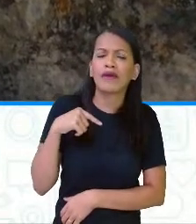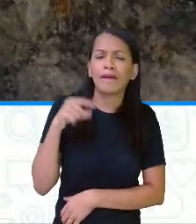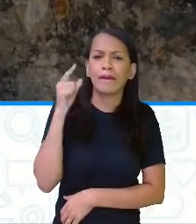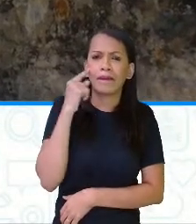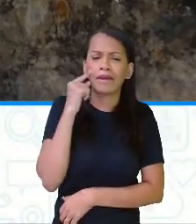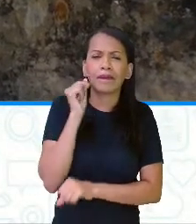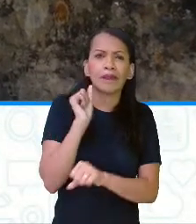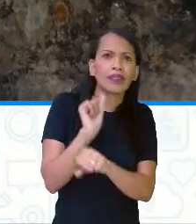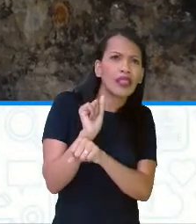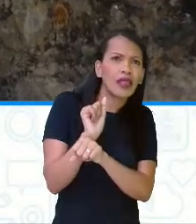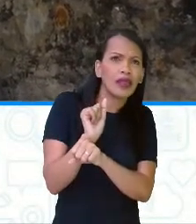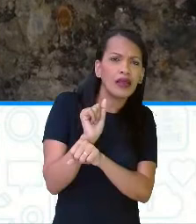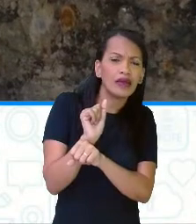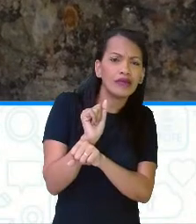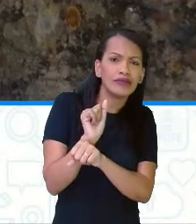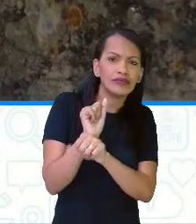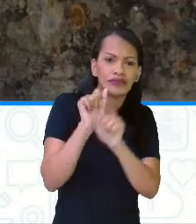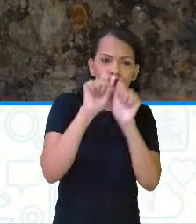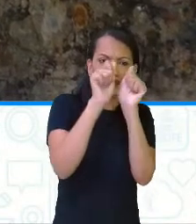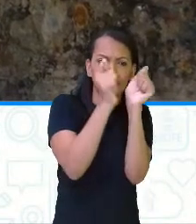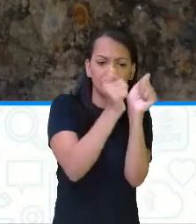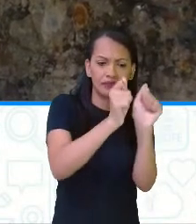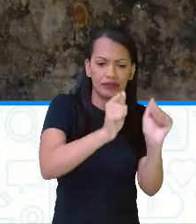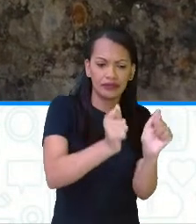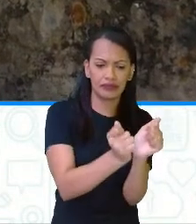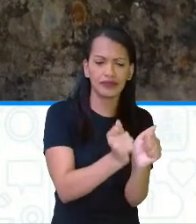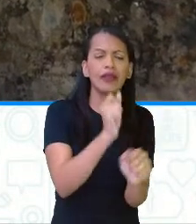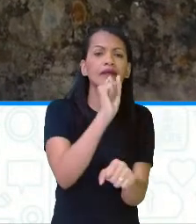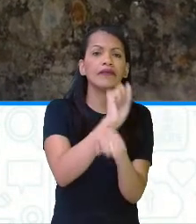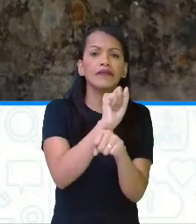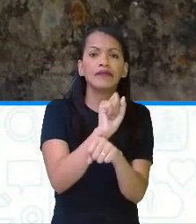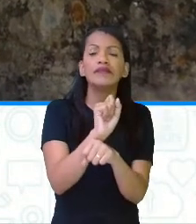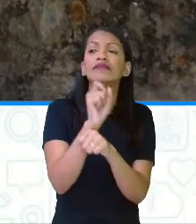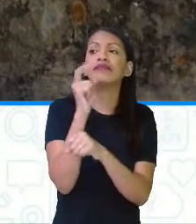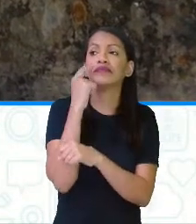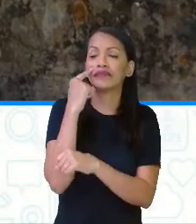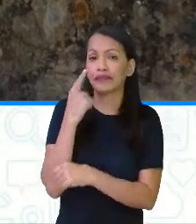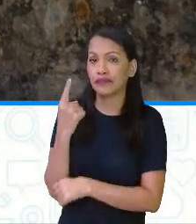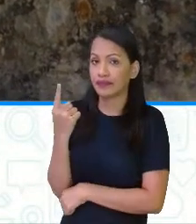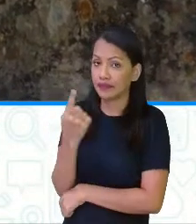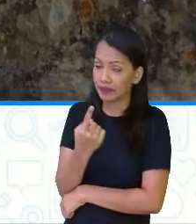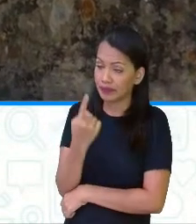ó, nessa parte aqui da esquerda. Ali do lado da direita,